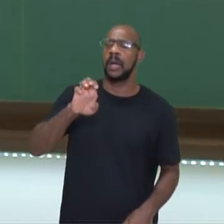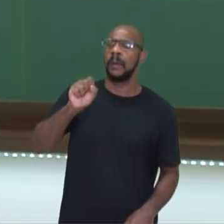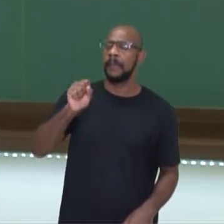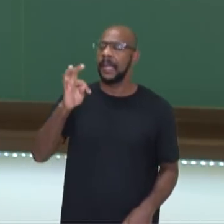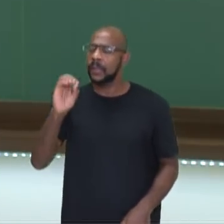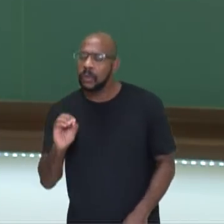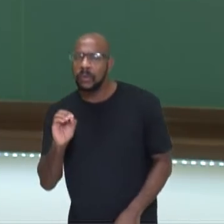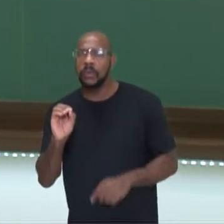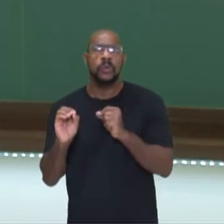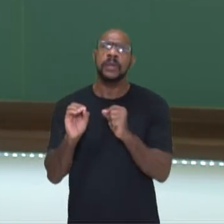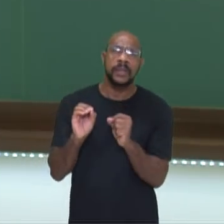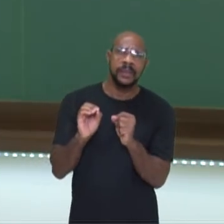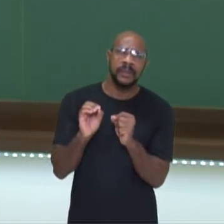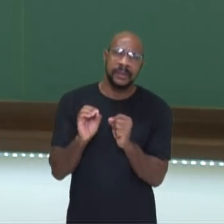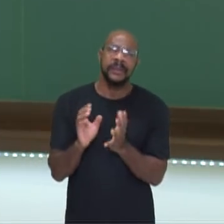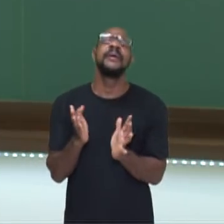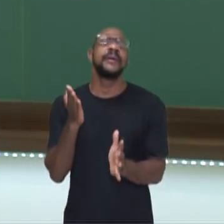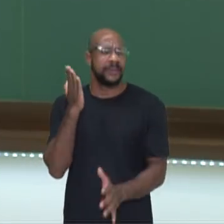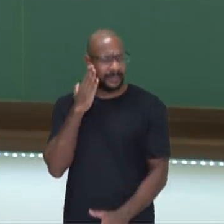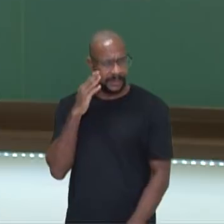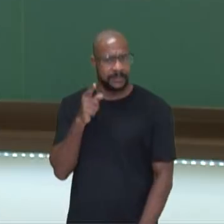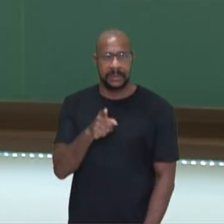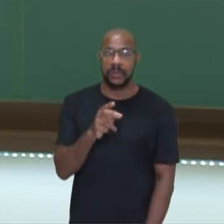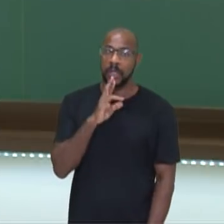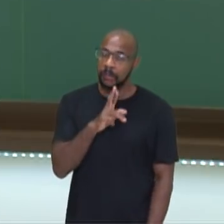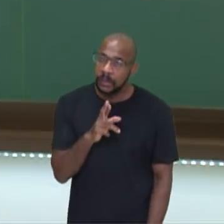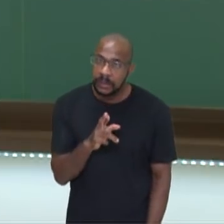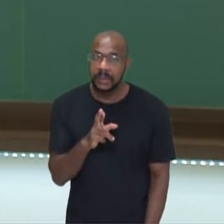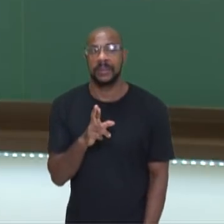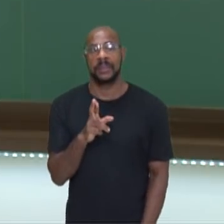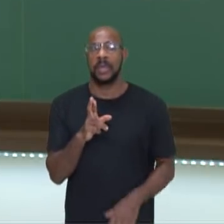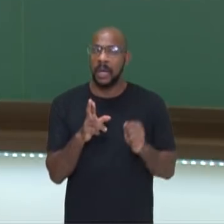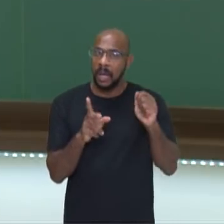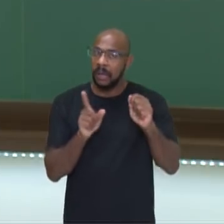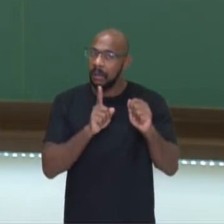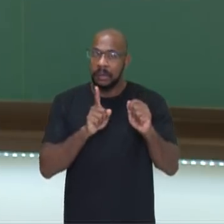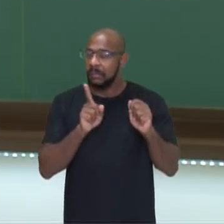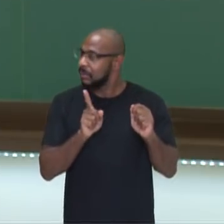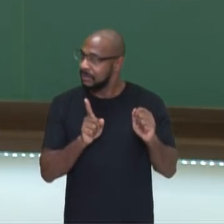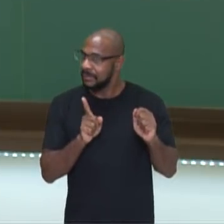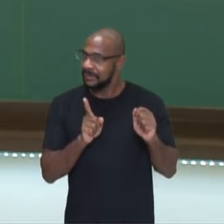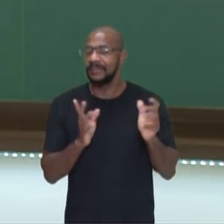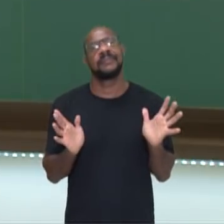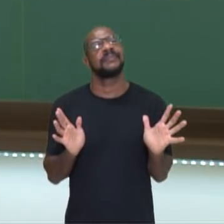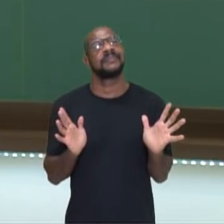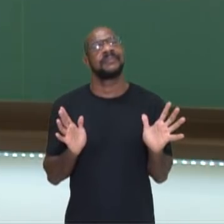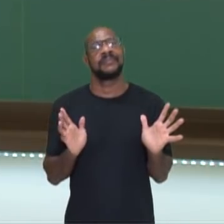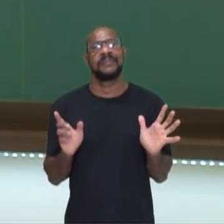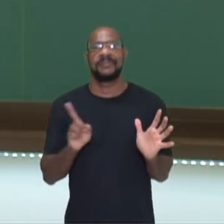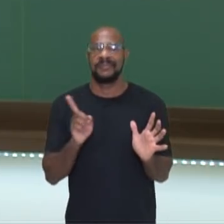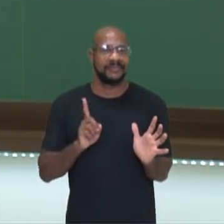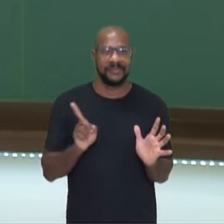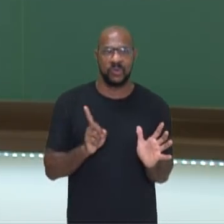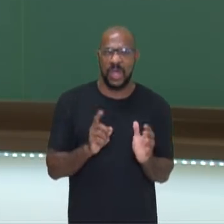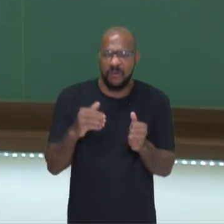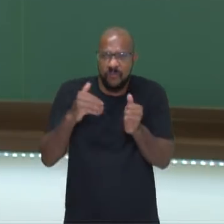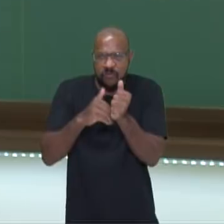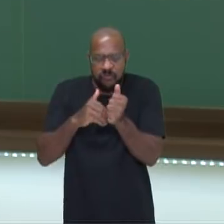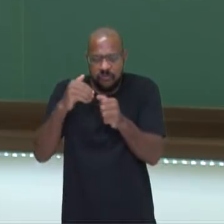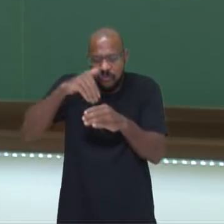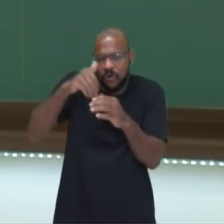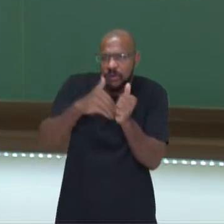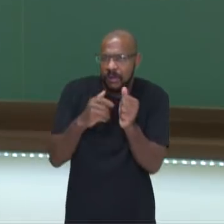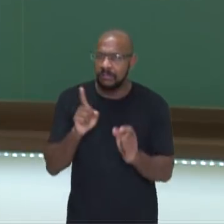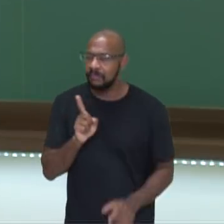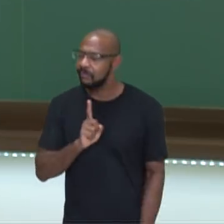eu sei, por favor, que você não respondeu letra A. Não, nada a ver com voto secreto.